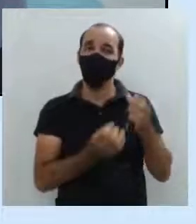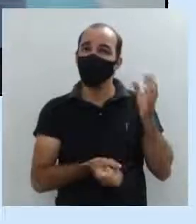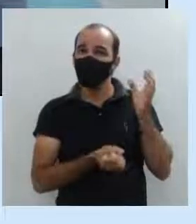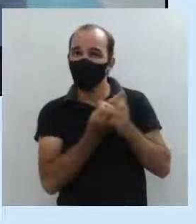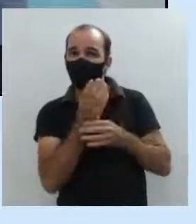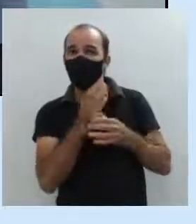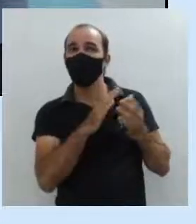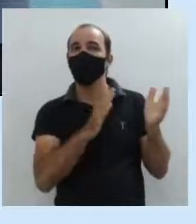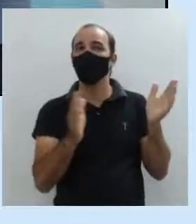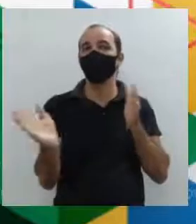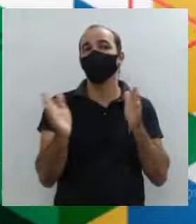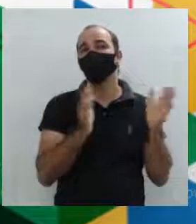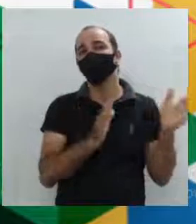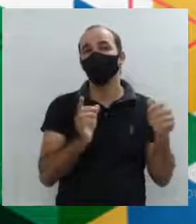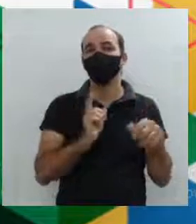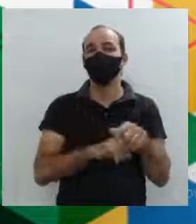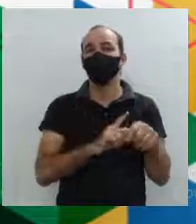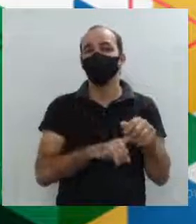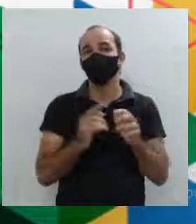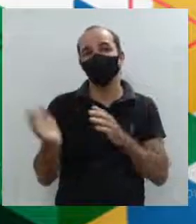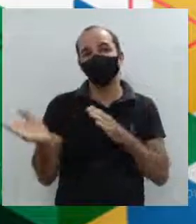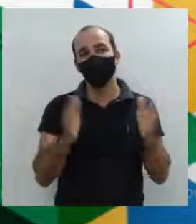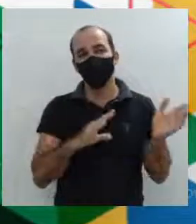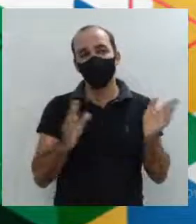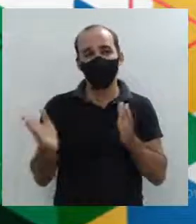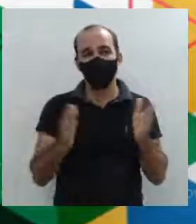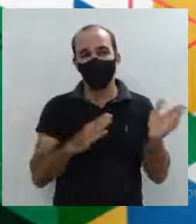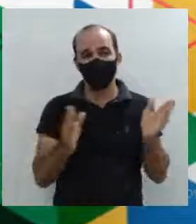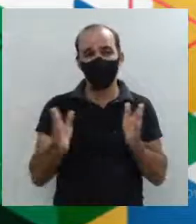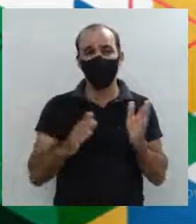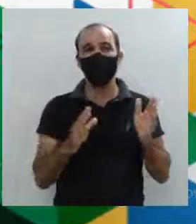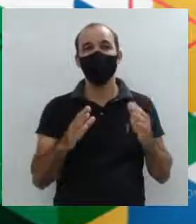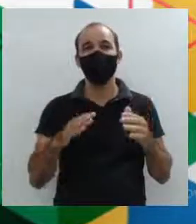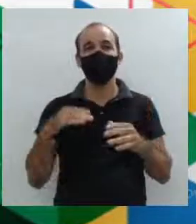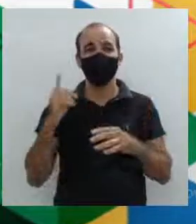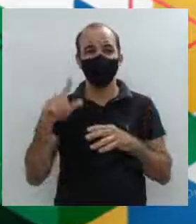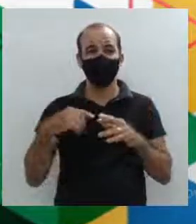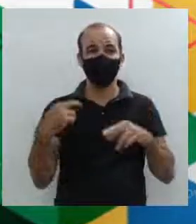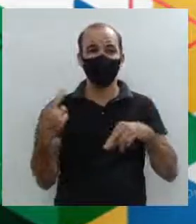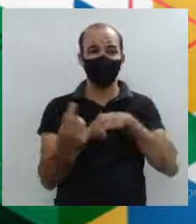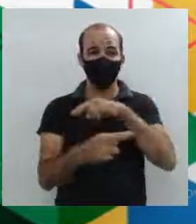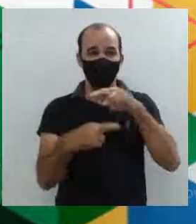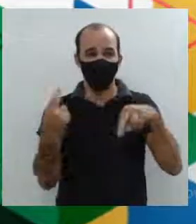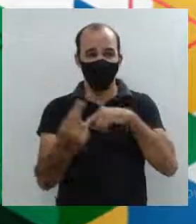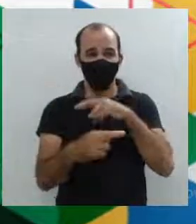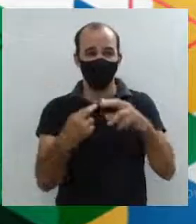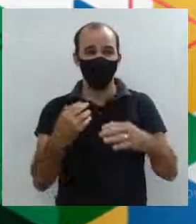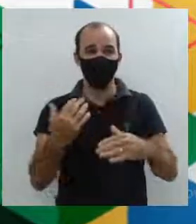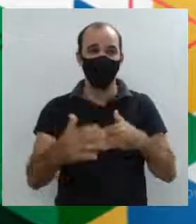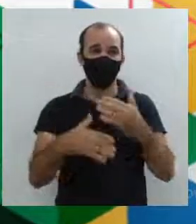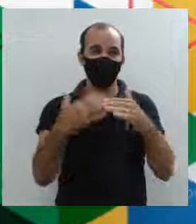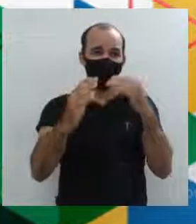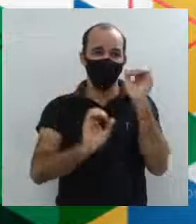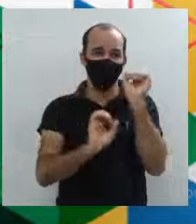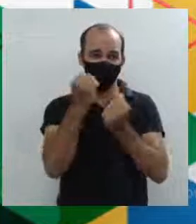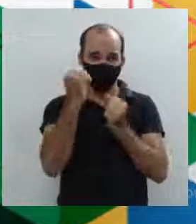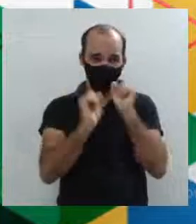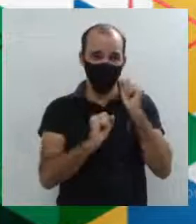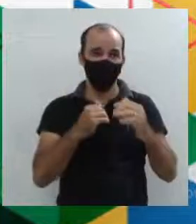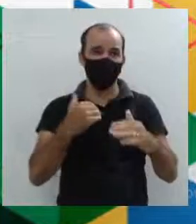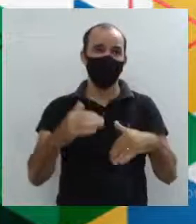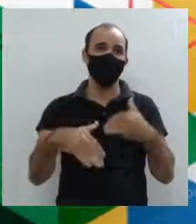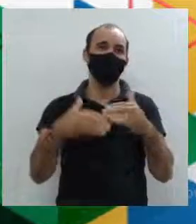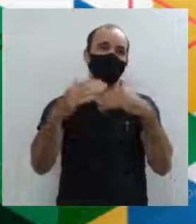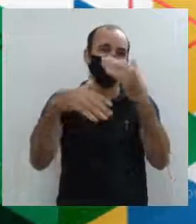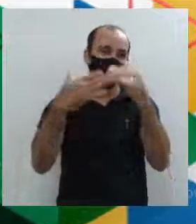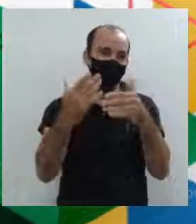né, pós o desenvolvimento da Revolução Industrial. E a base dela,